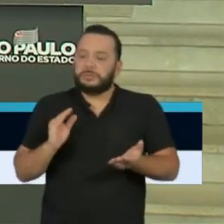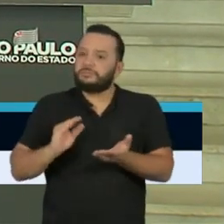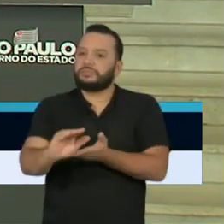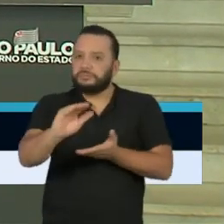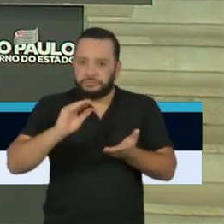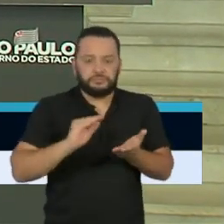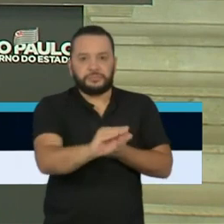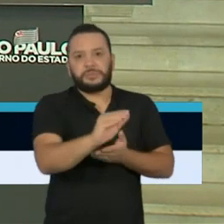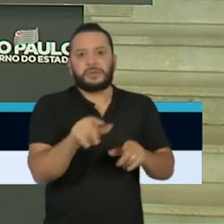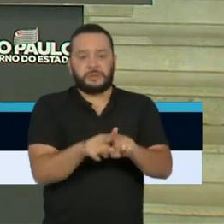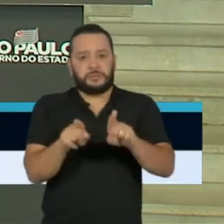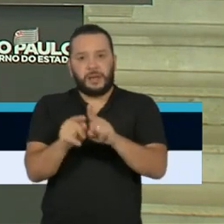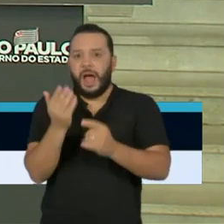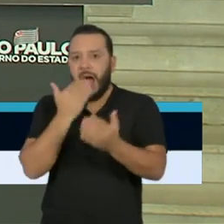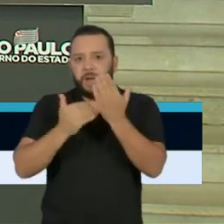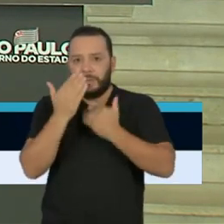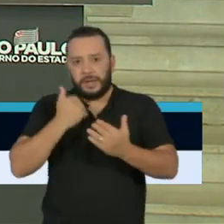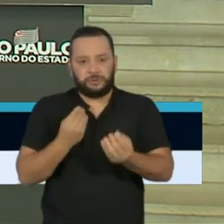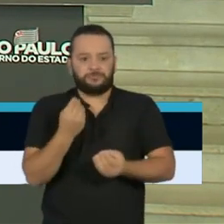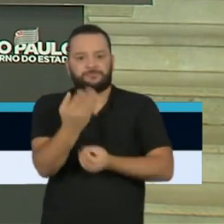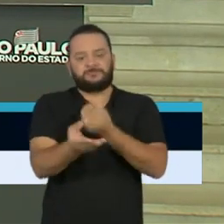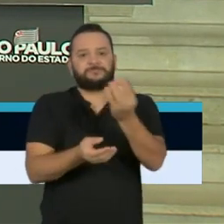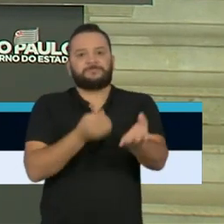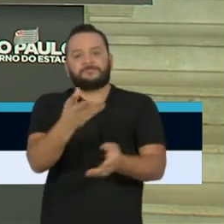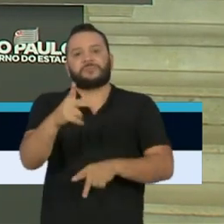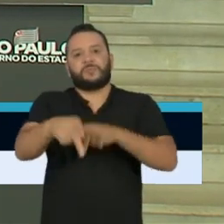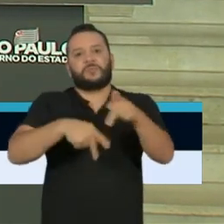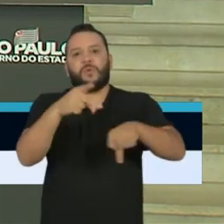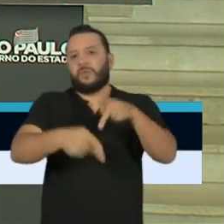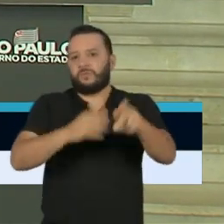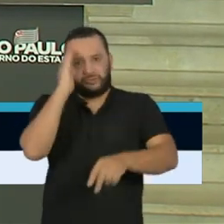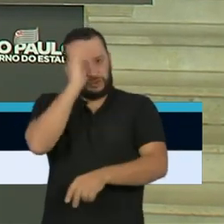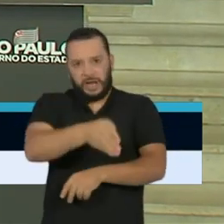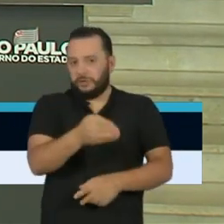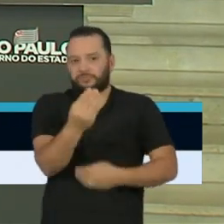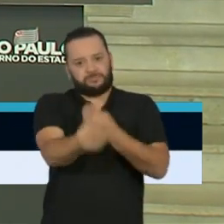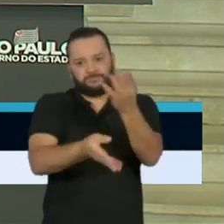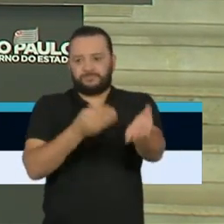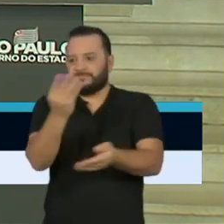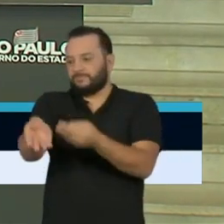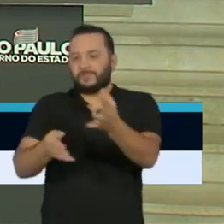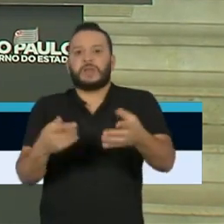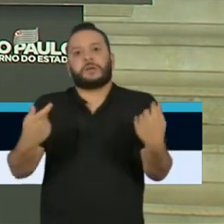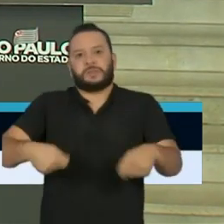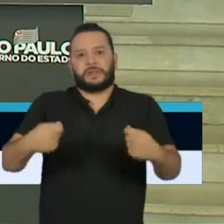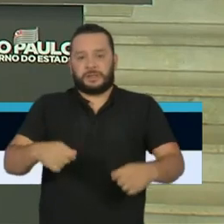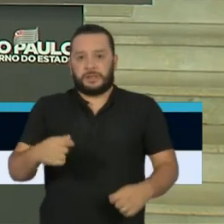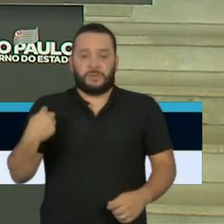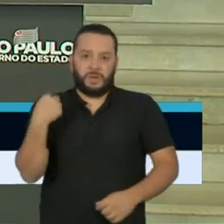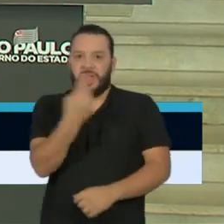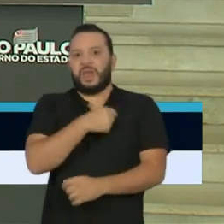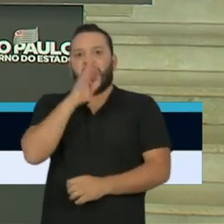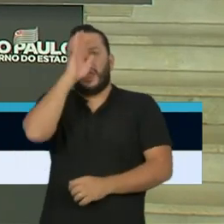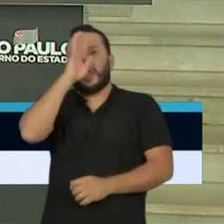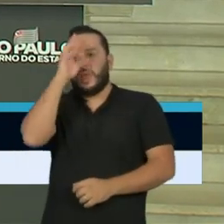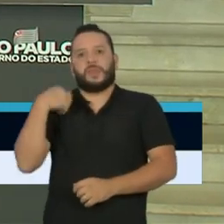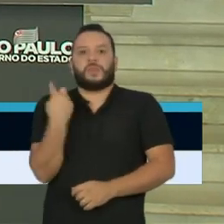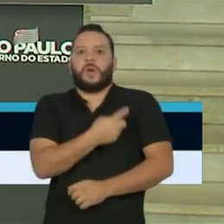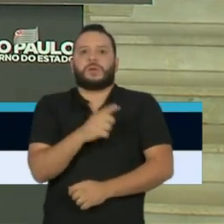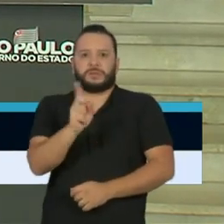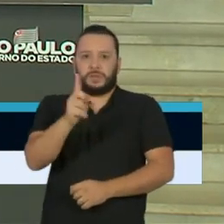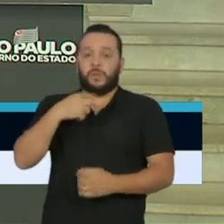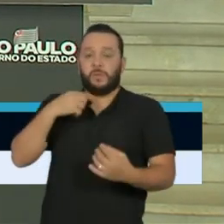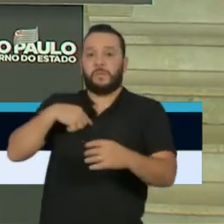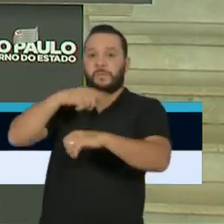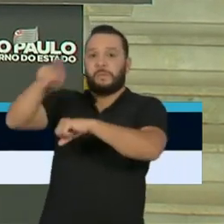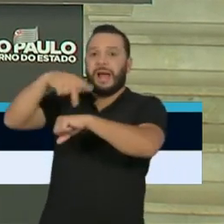financeiros e de alimentos diretamente para a população que mais precisa. Isso não somos nós, isso é o mundo inteiro